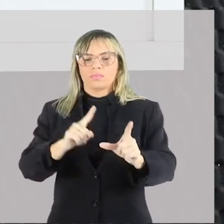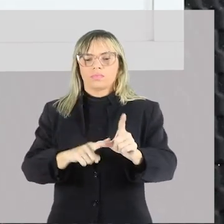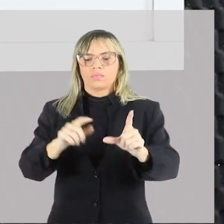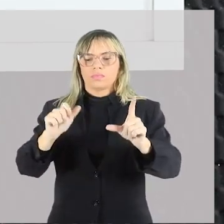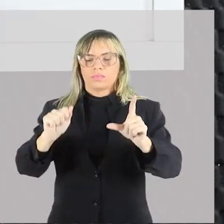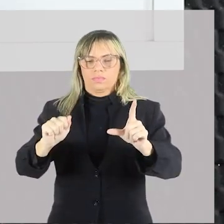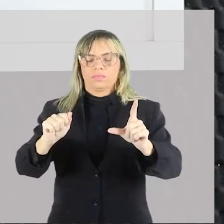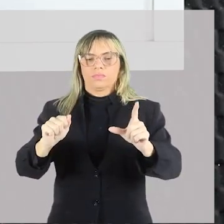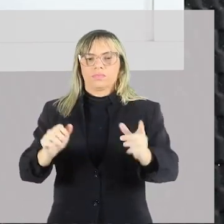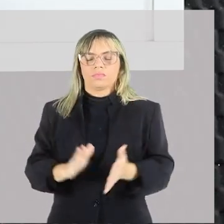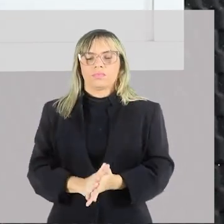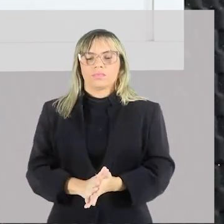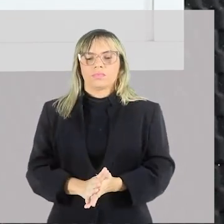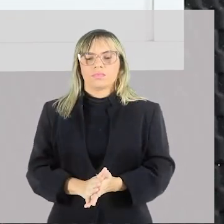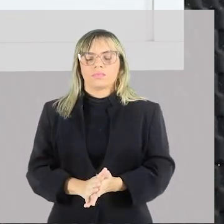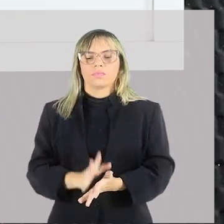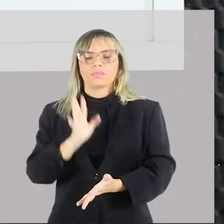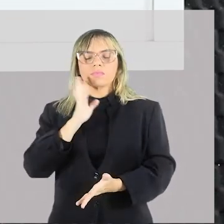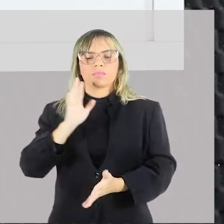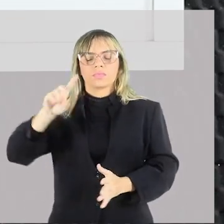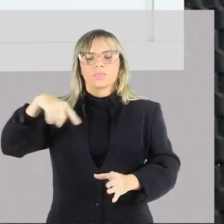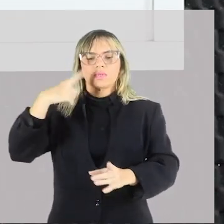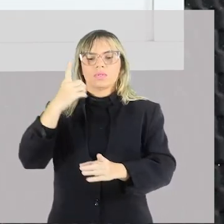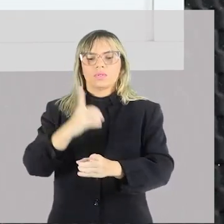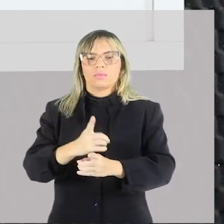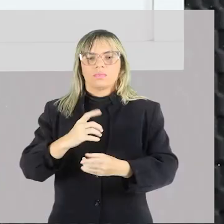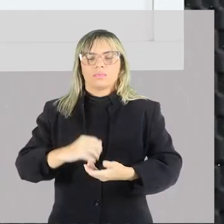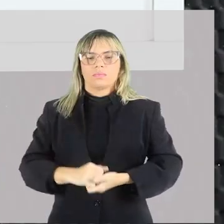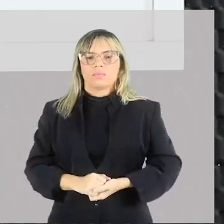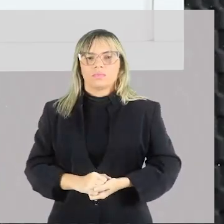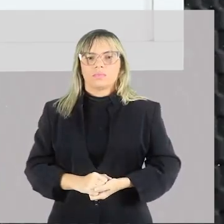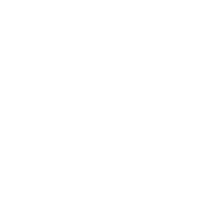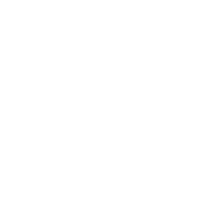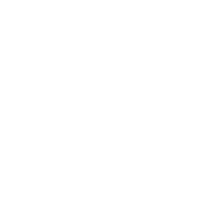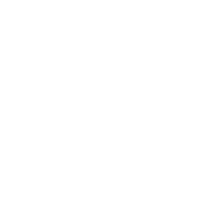A beleza então galera até a